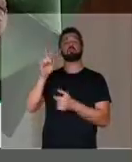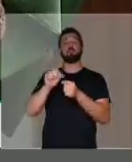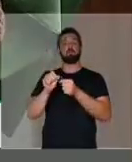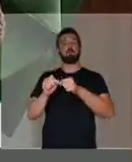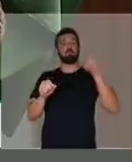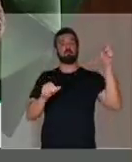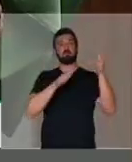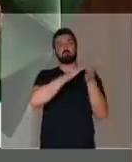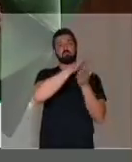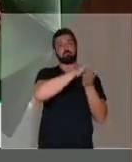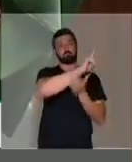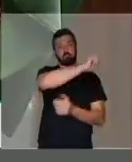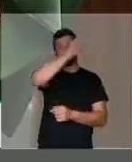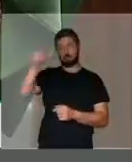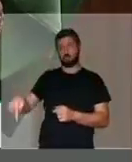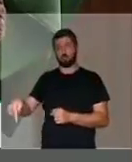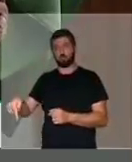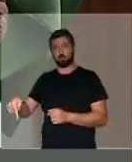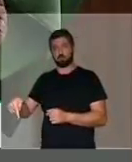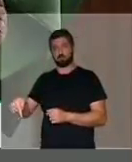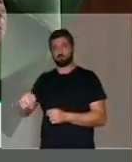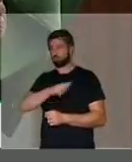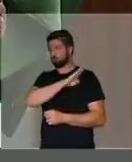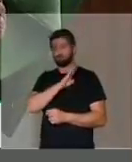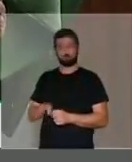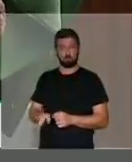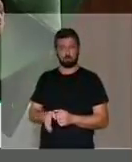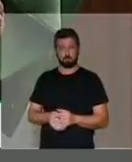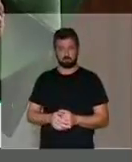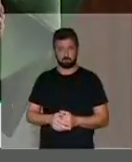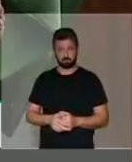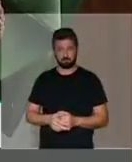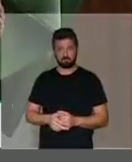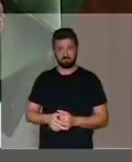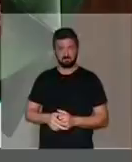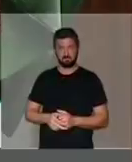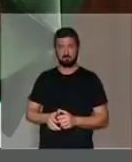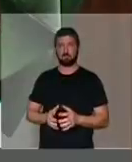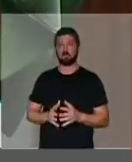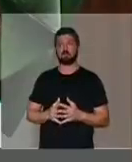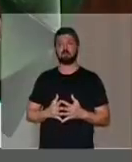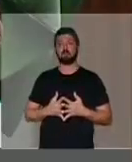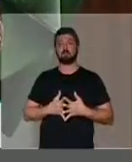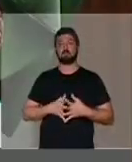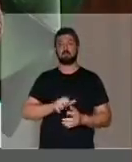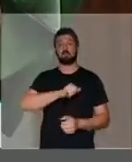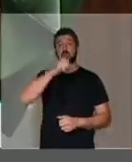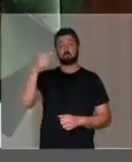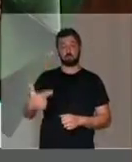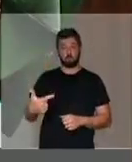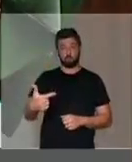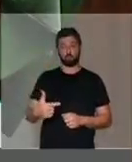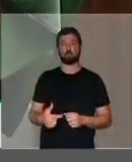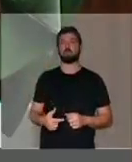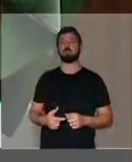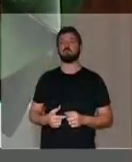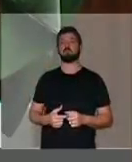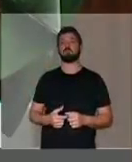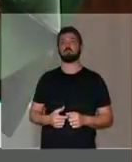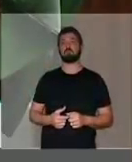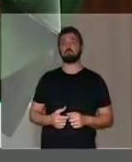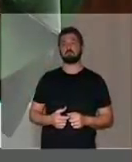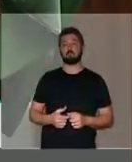edição do decreto interventivo, ou seja, 16 de fevereiro de 2018. Em segundo lugar, a